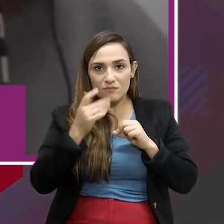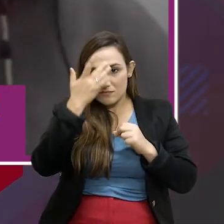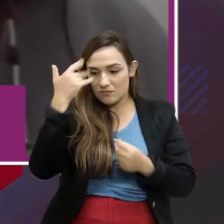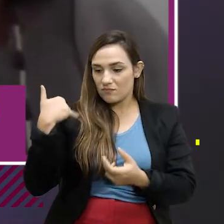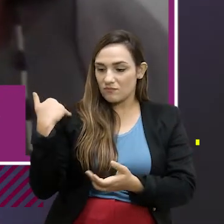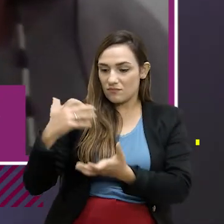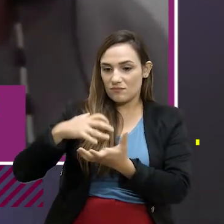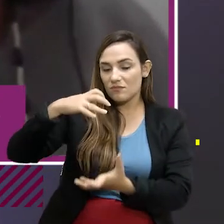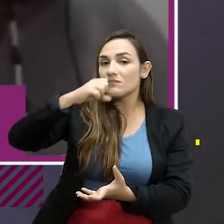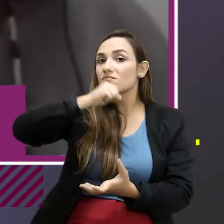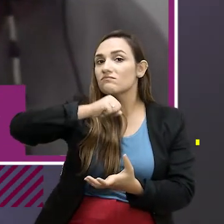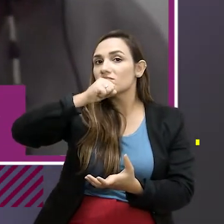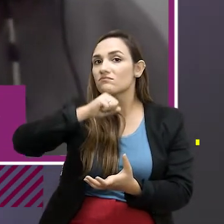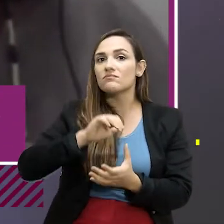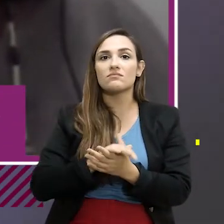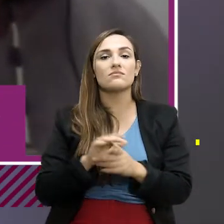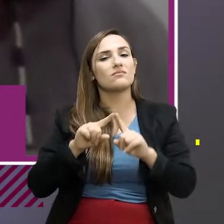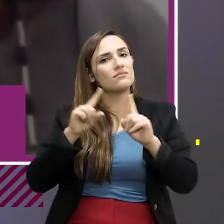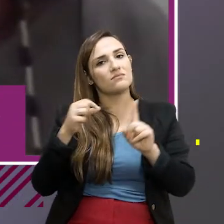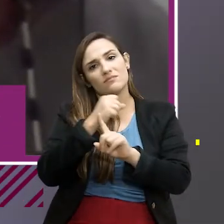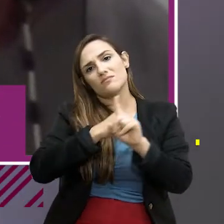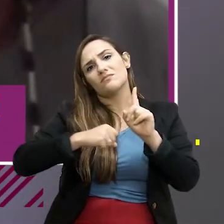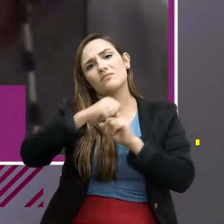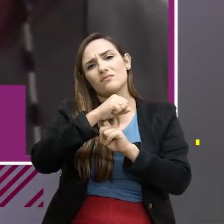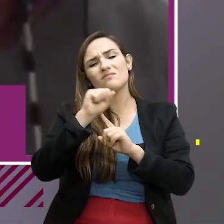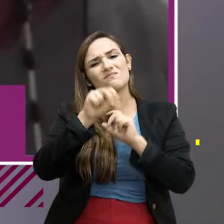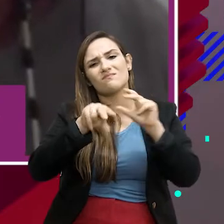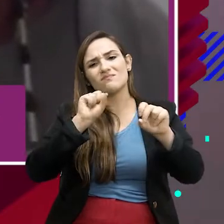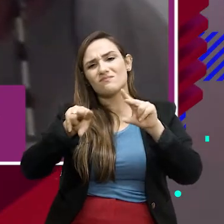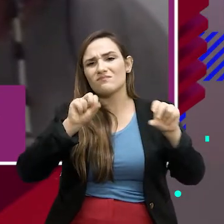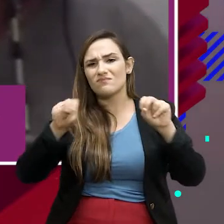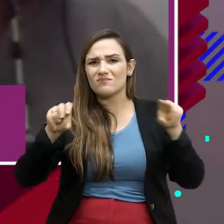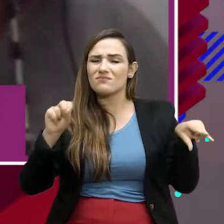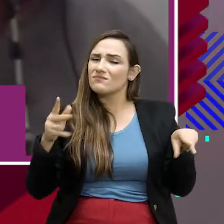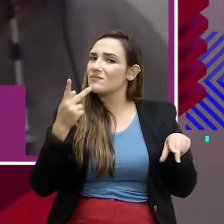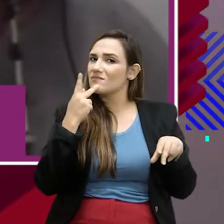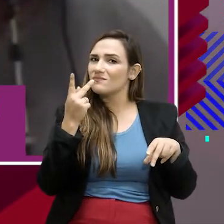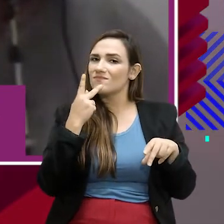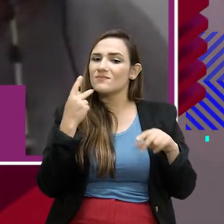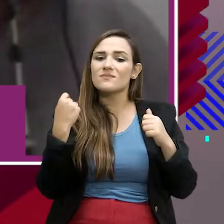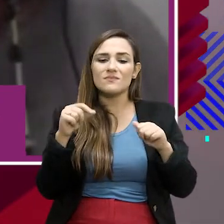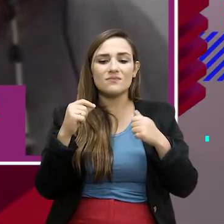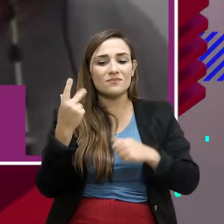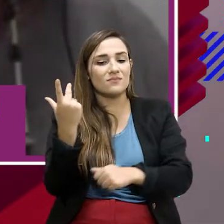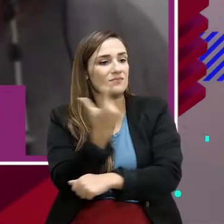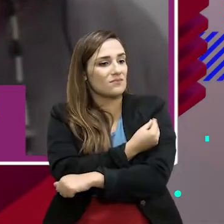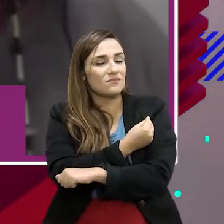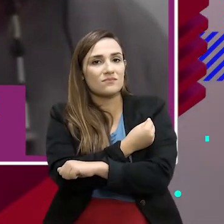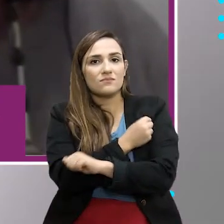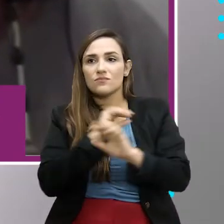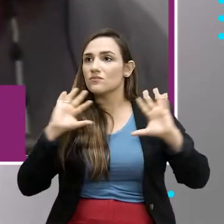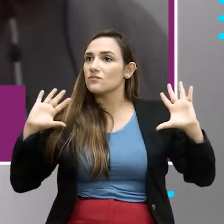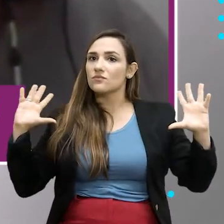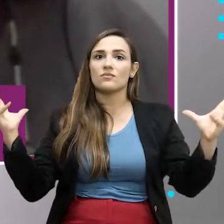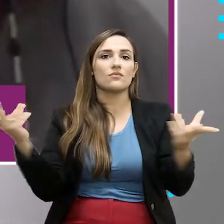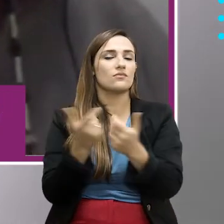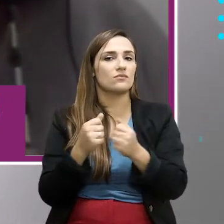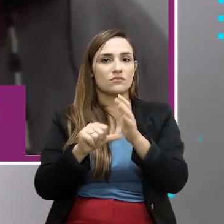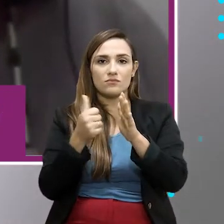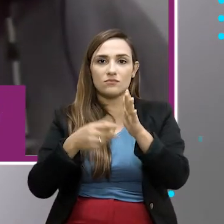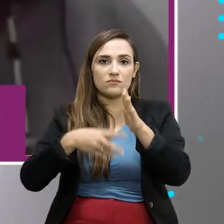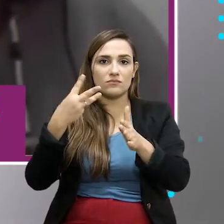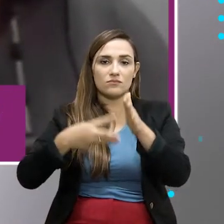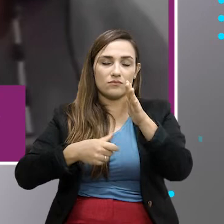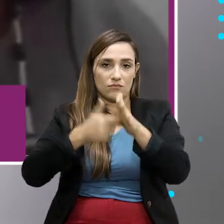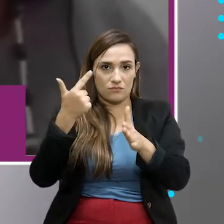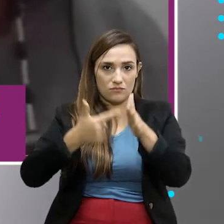câncer, os muito idosos, mas até a própria Sociedade Brasileira de Infectologia hoje ela tem trazido, vamos vacinar